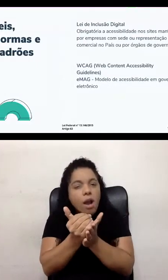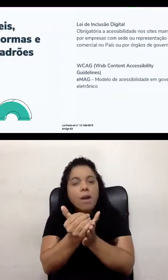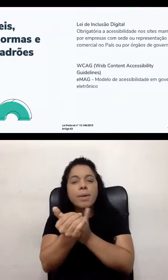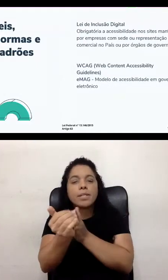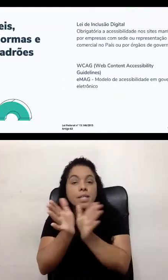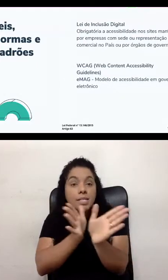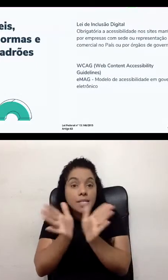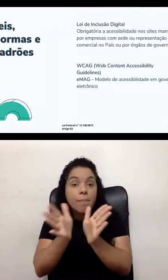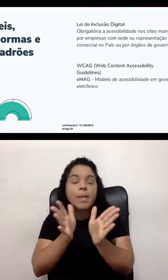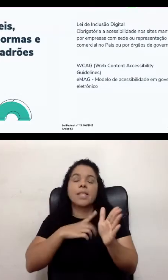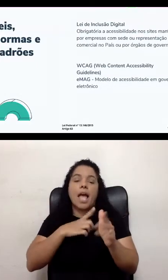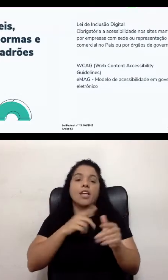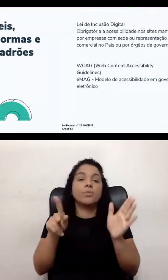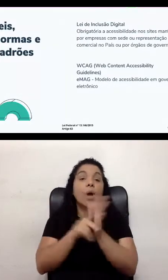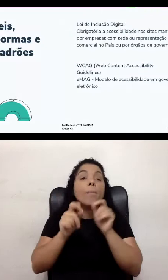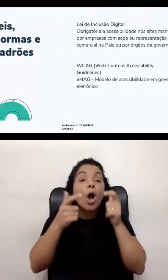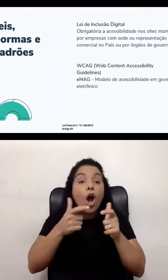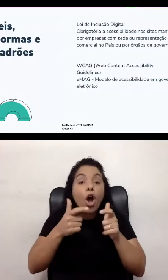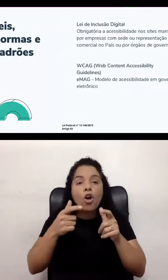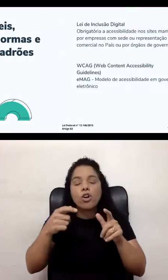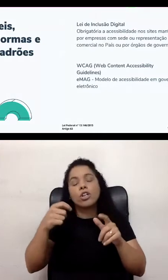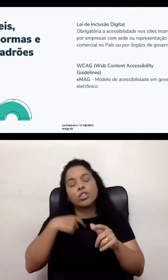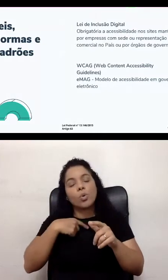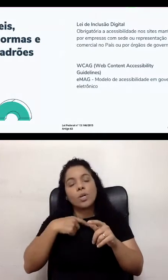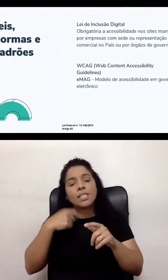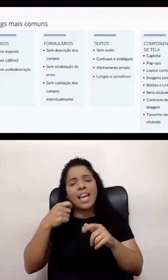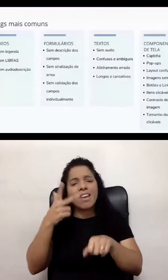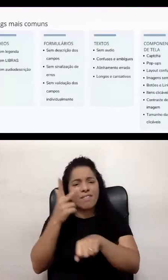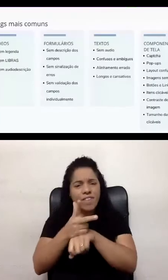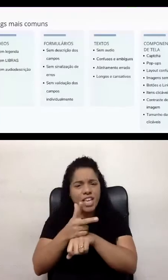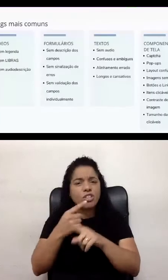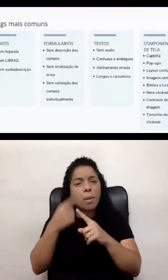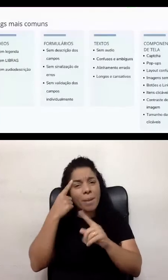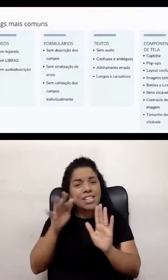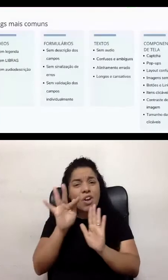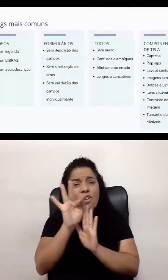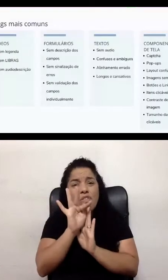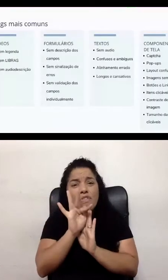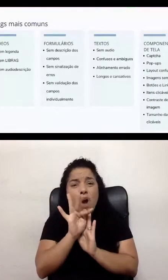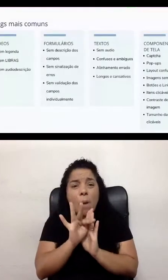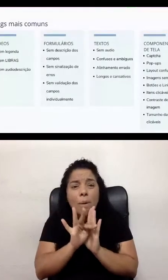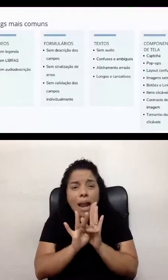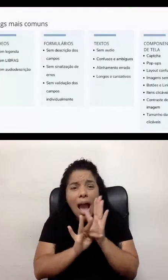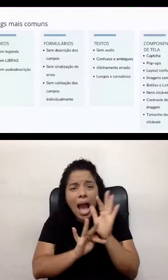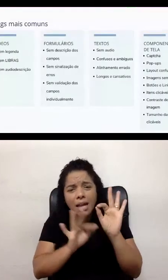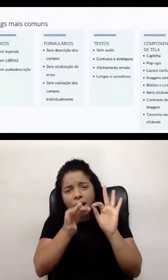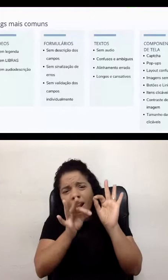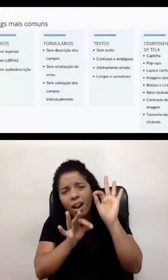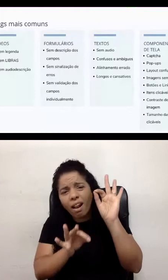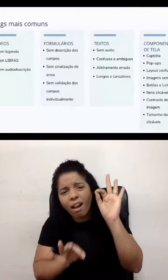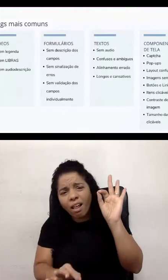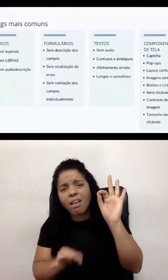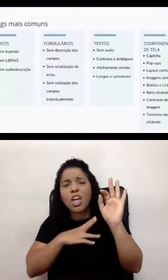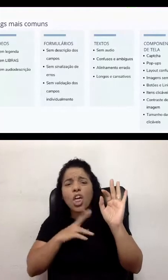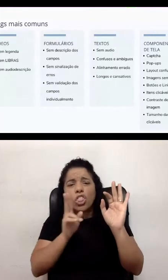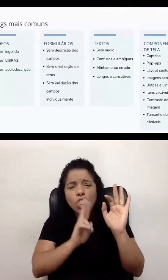acessibilidade nos vídeos, o que é muito importante. Formulários, imagina aqueles formulários gigantescos, você tem que colocar seu nome, seus